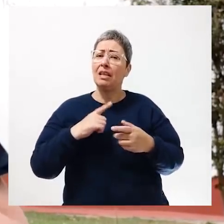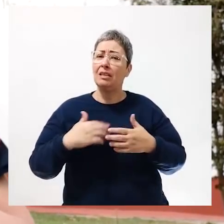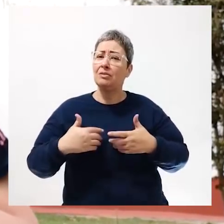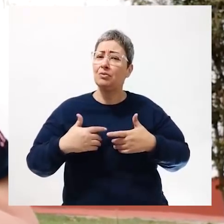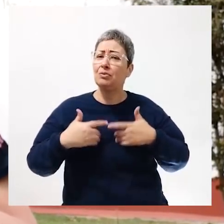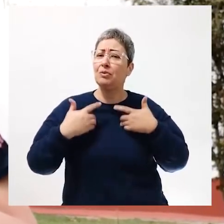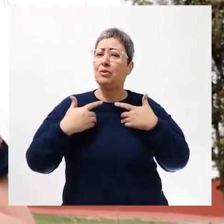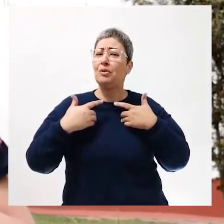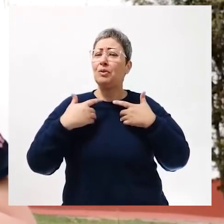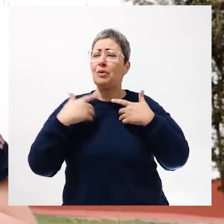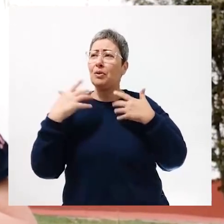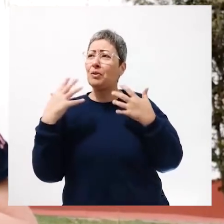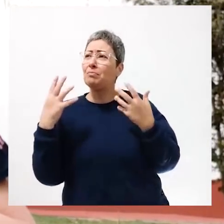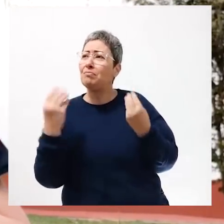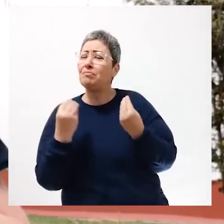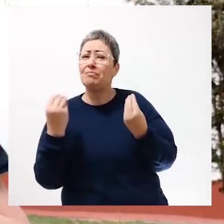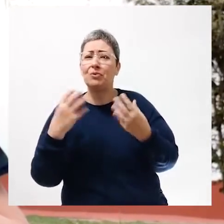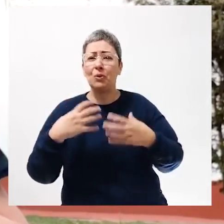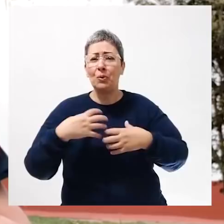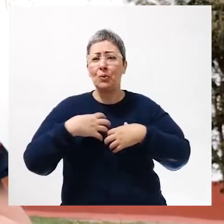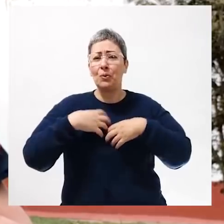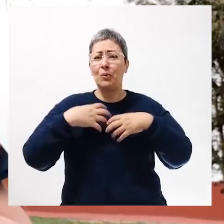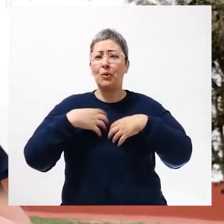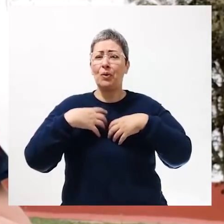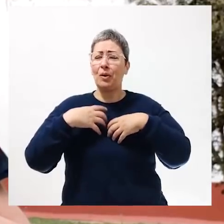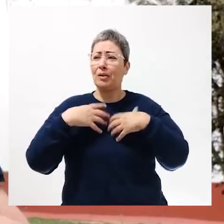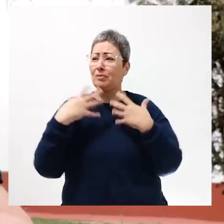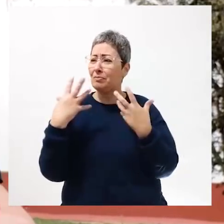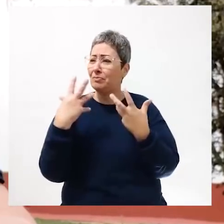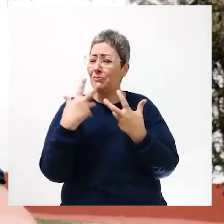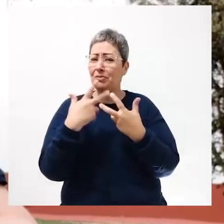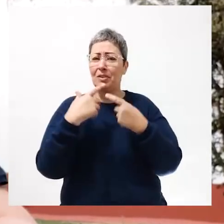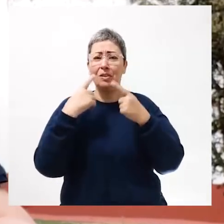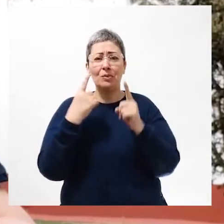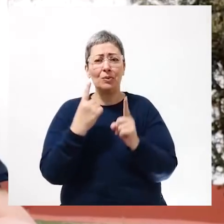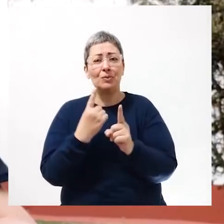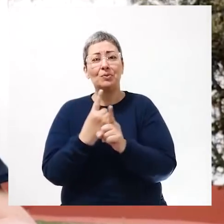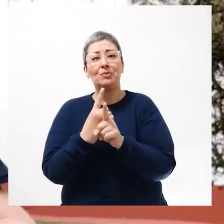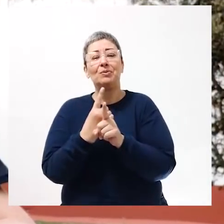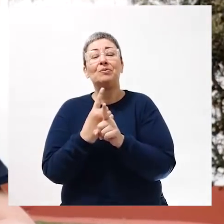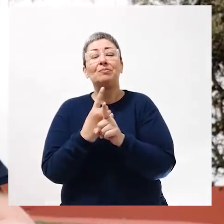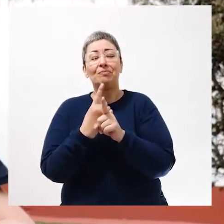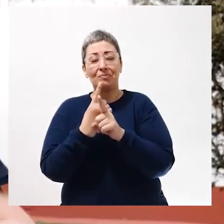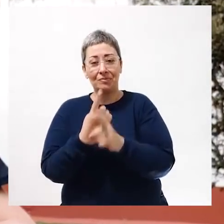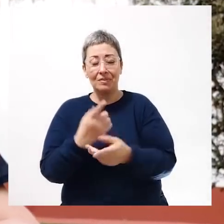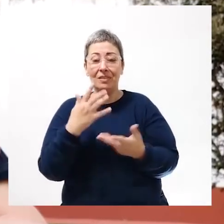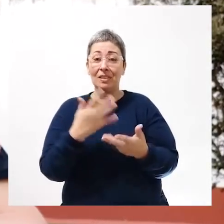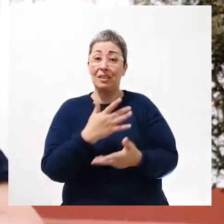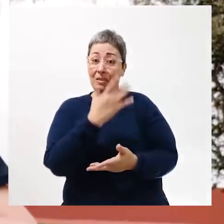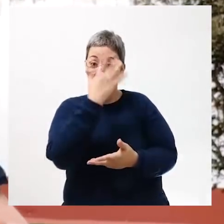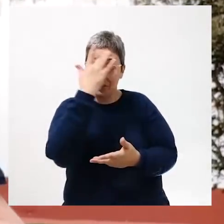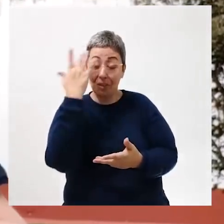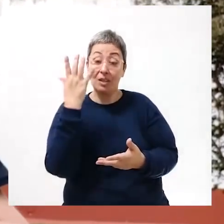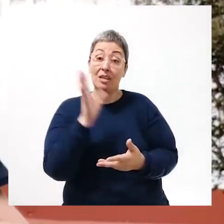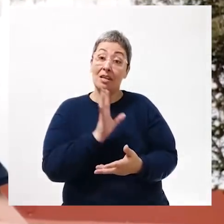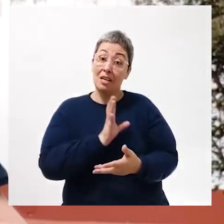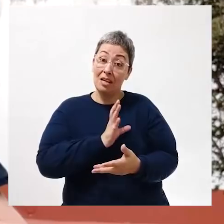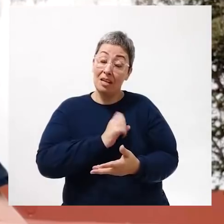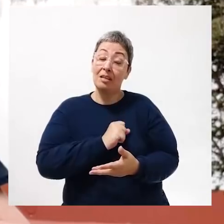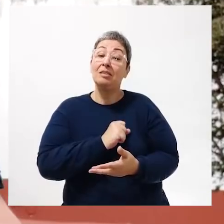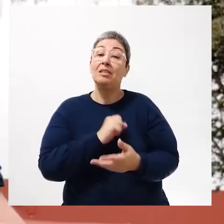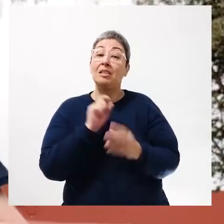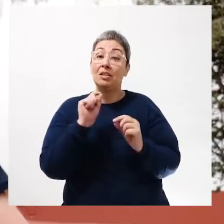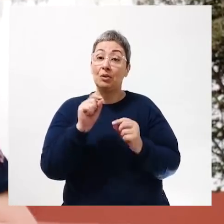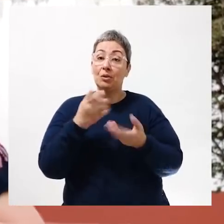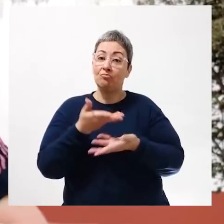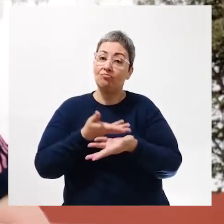está repleto de beleza, transbordando de beleza, a gente quer ir ao encontro do outro, daquele outro que a gente ama,